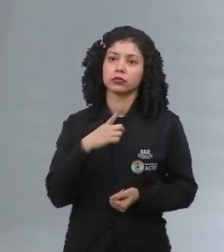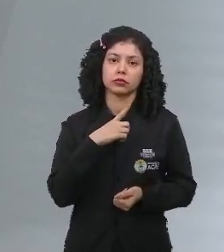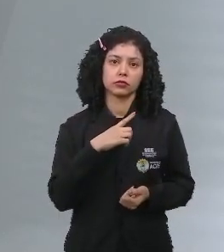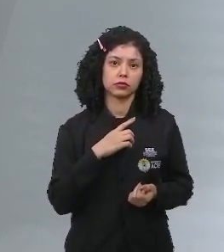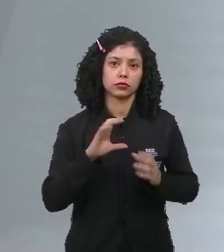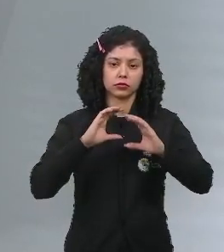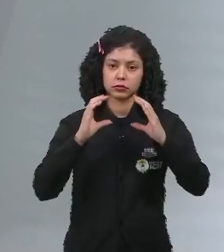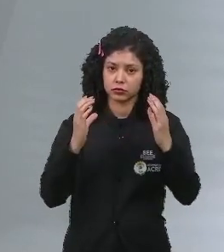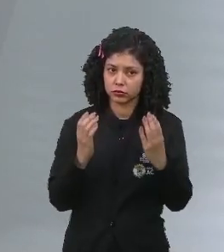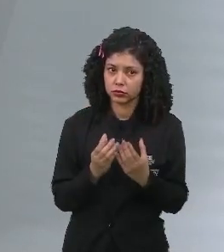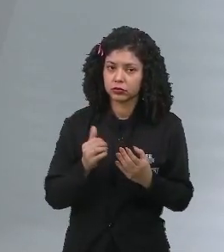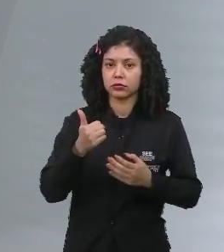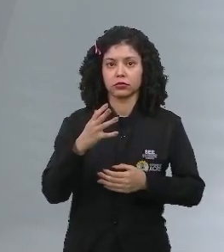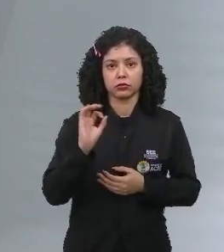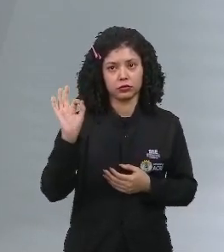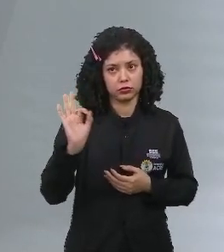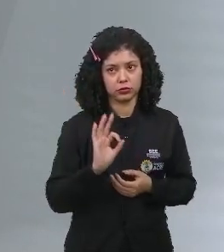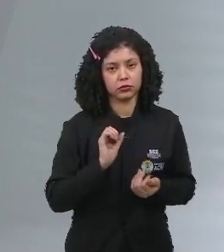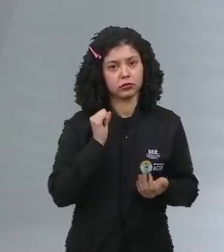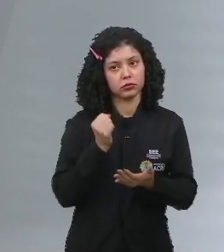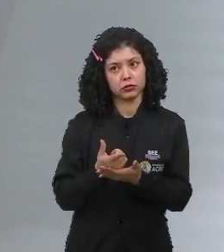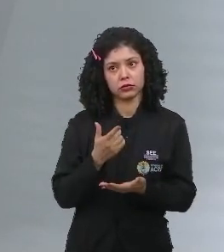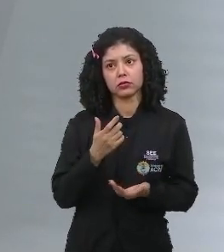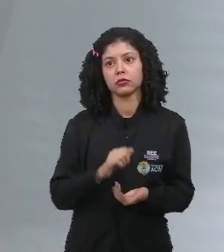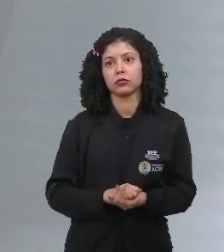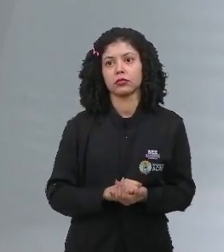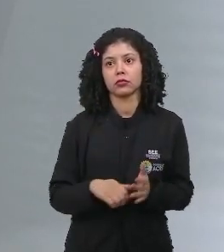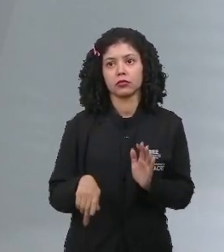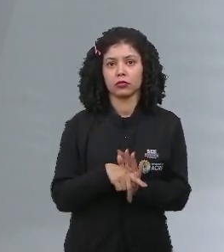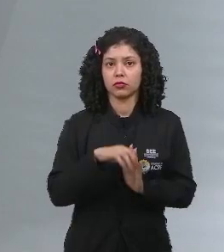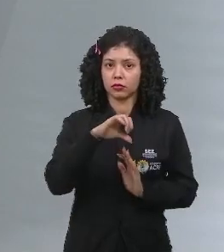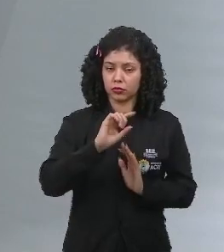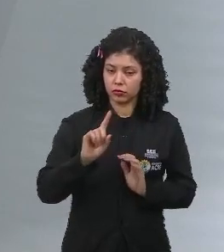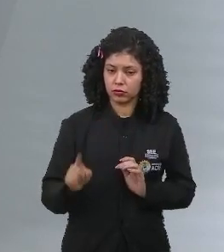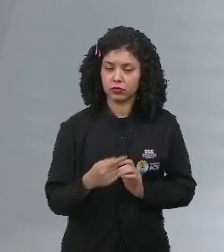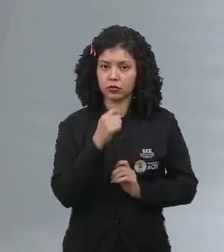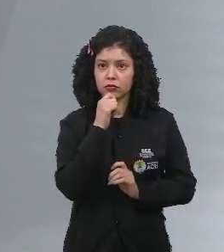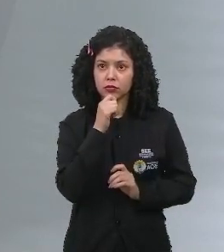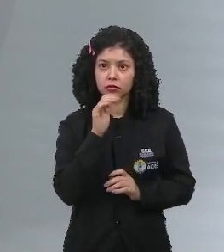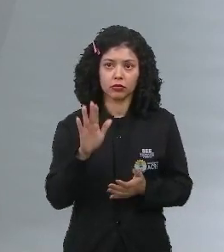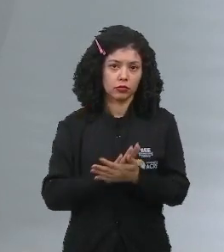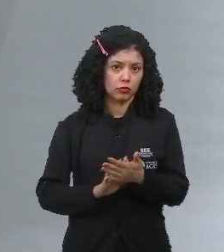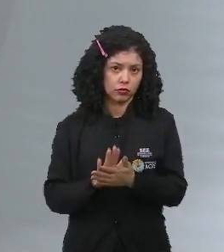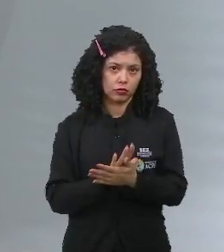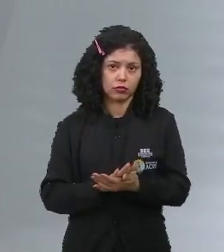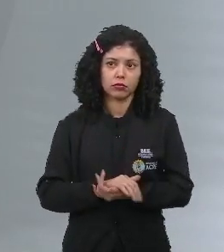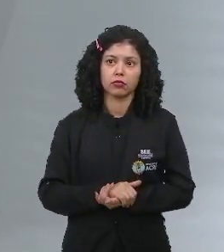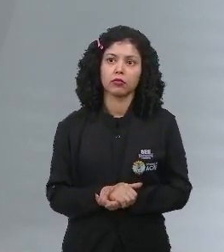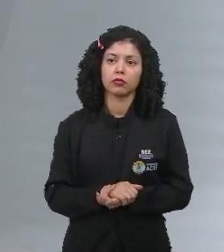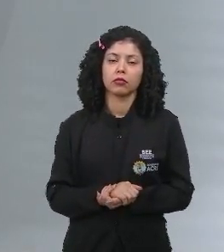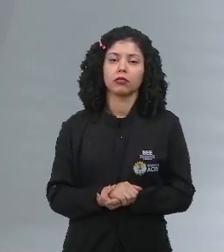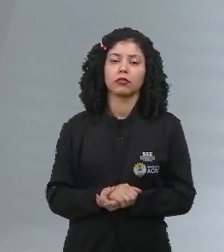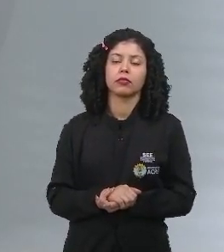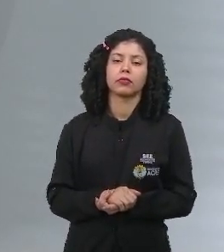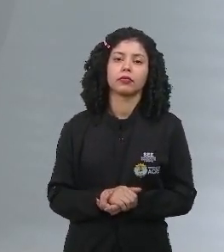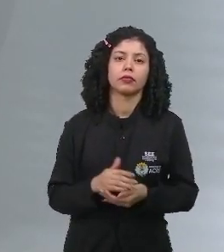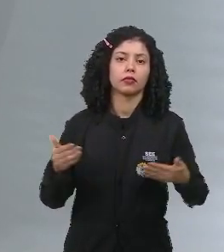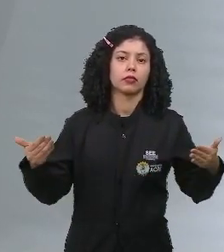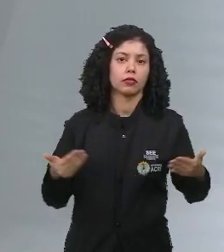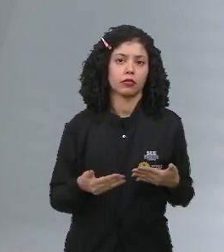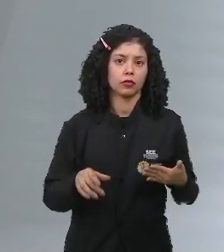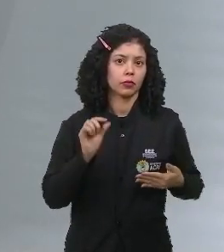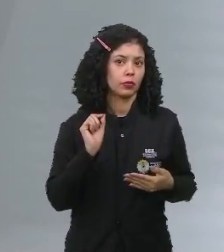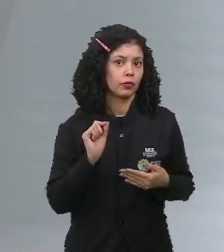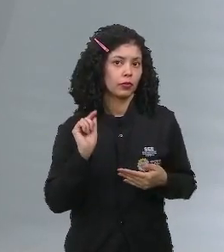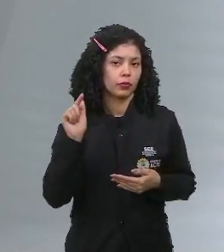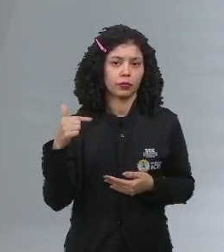congresso quer de 10% ele vai pagar é melhor investir 9 milhões do que não investir nada agora a questão